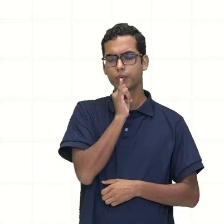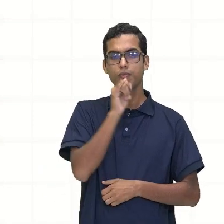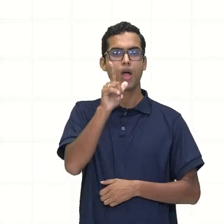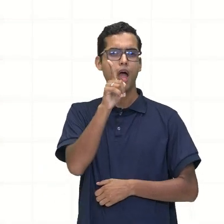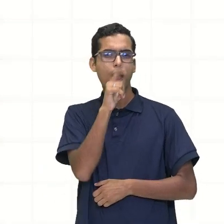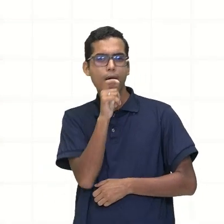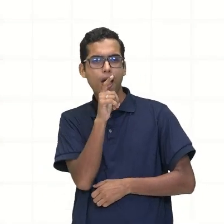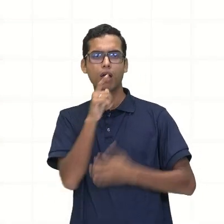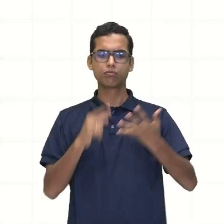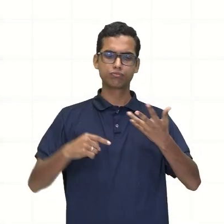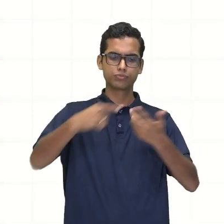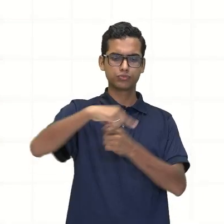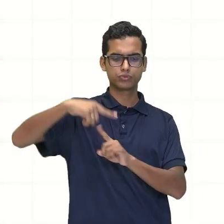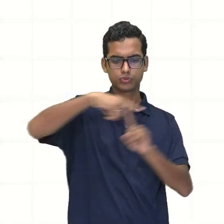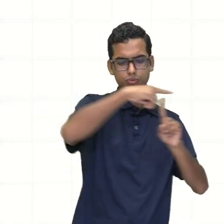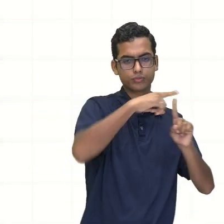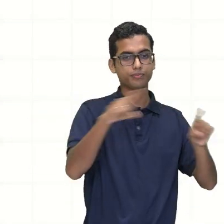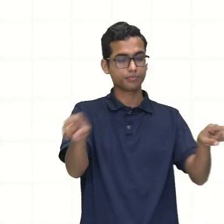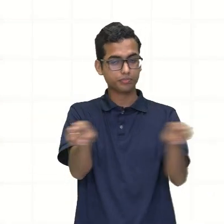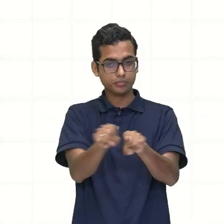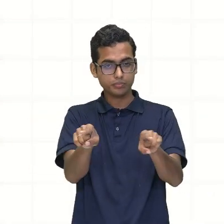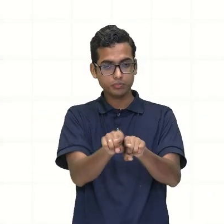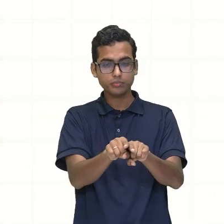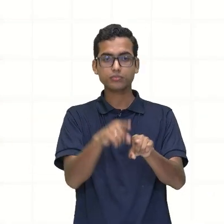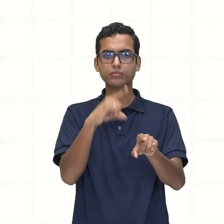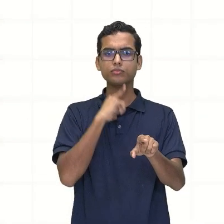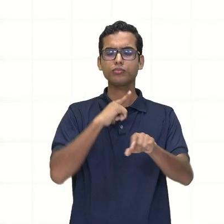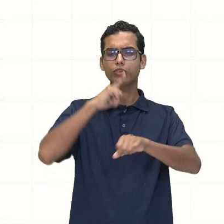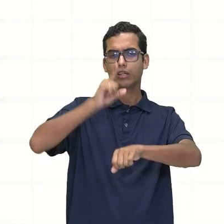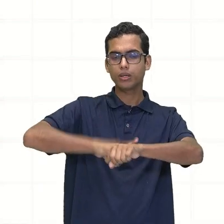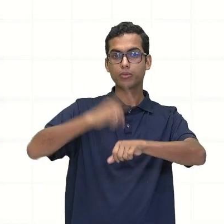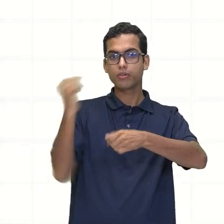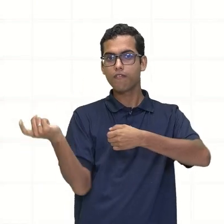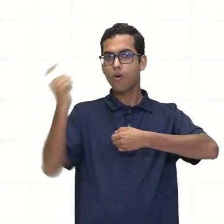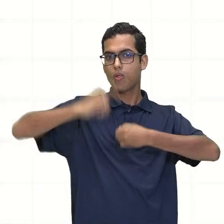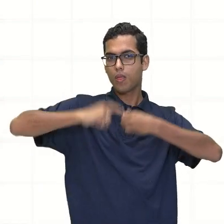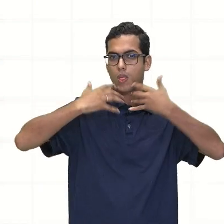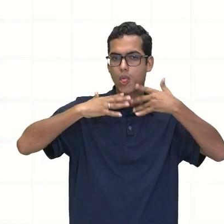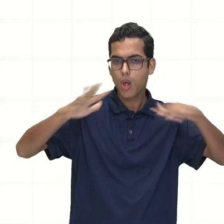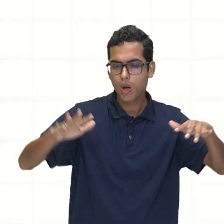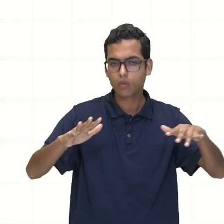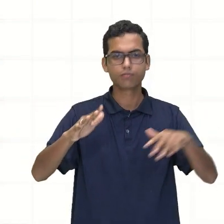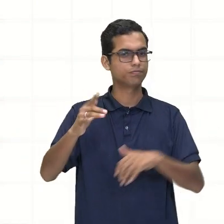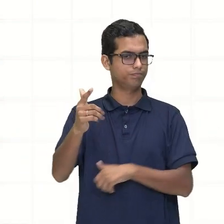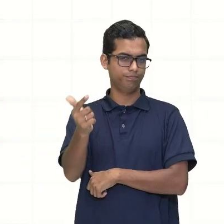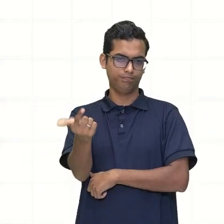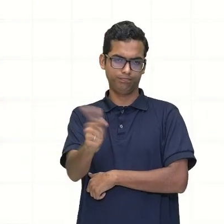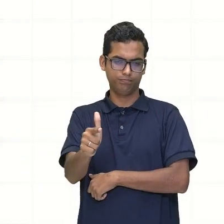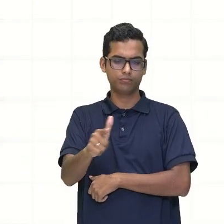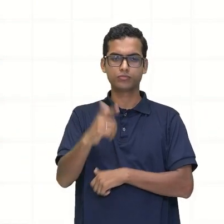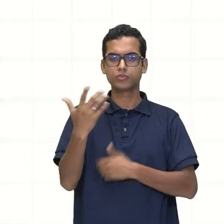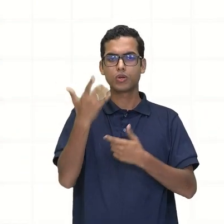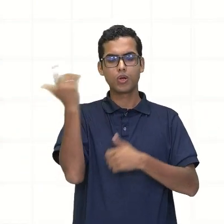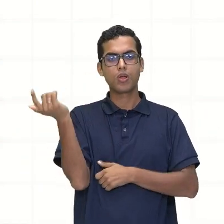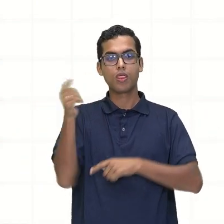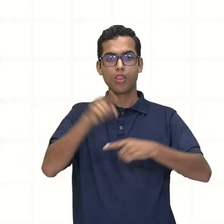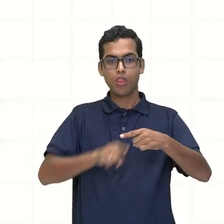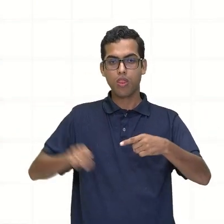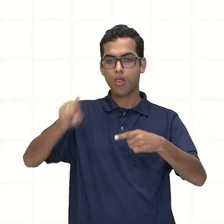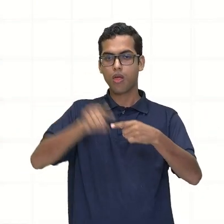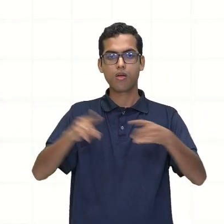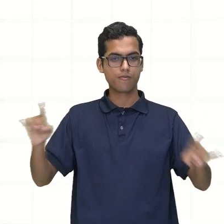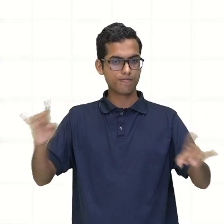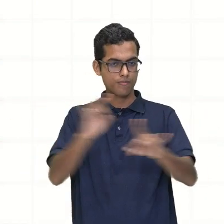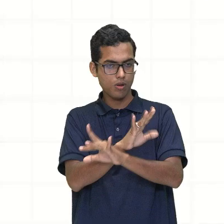outras fontes, ela não tem o tempo de se repor na natureza. E aqui os exemplos, né, que eu trouxe para vocês. Os